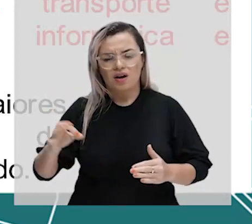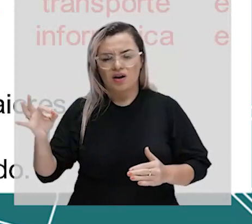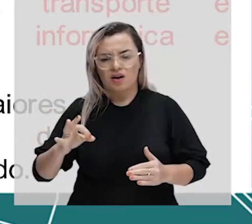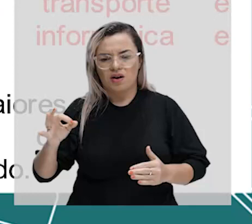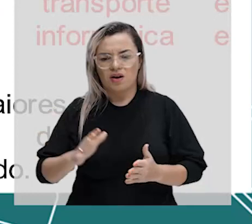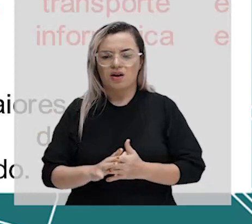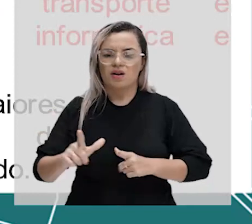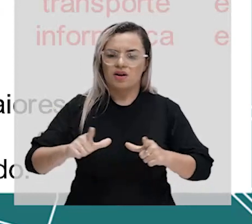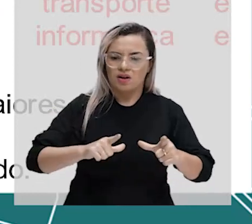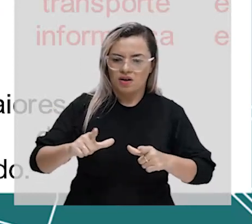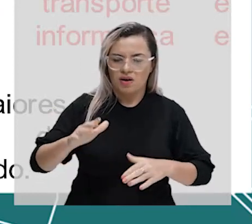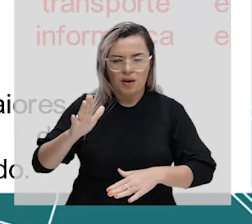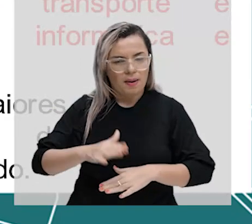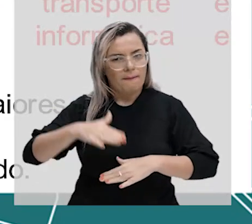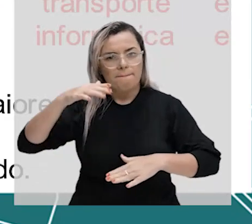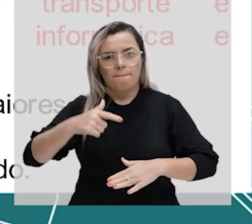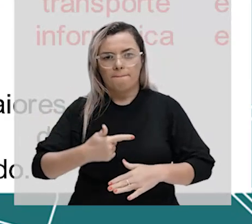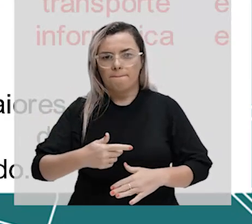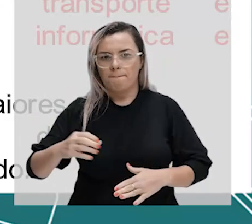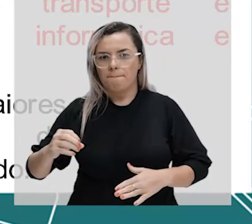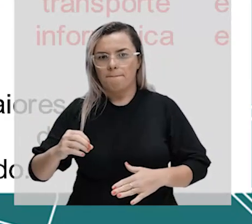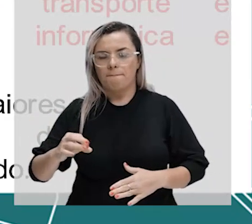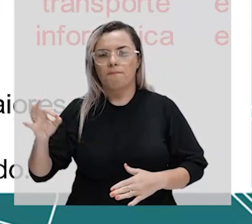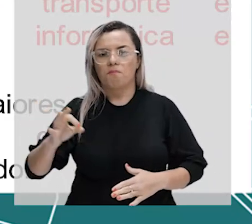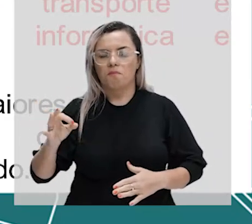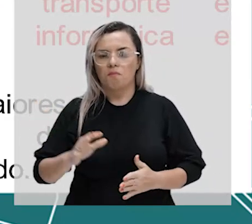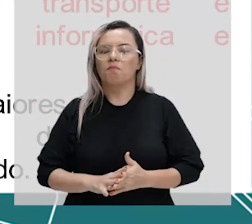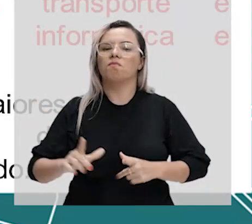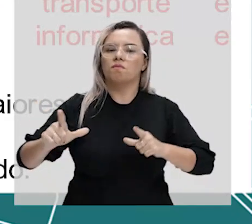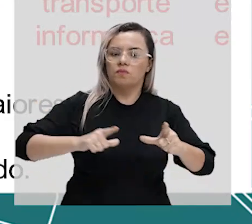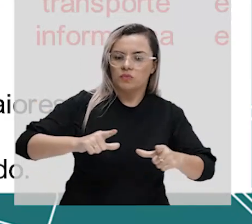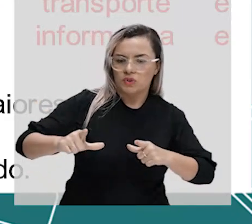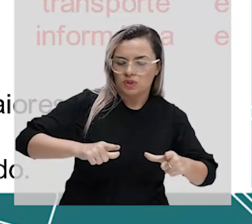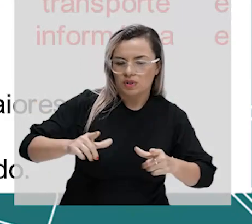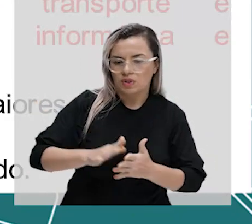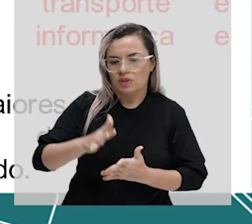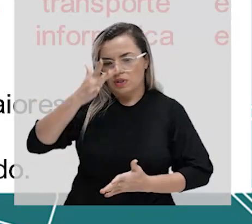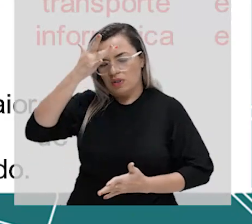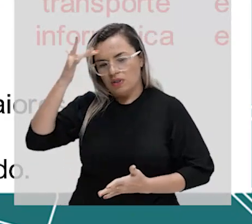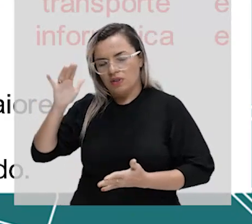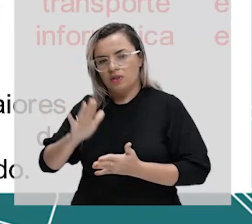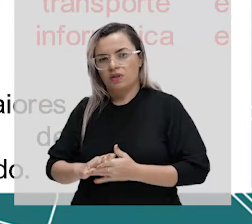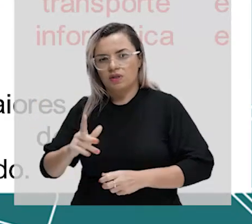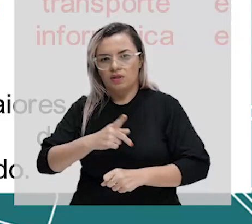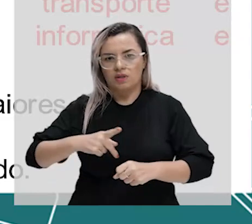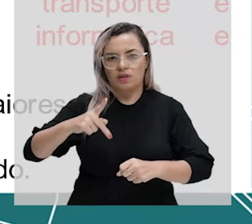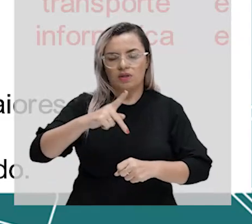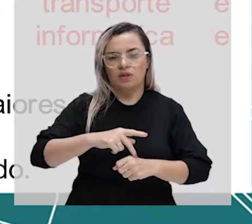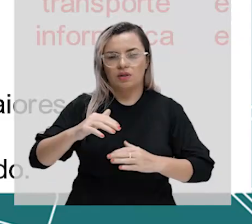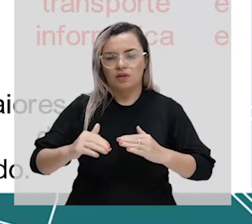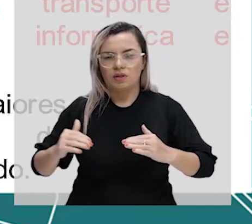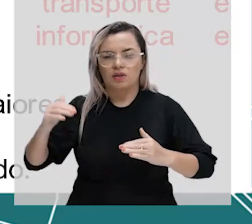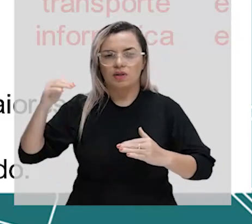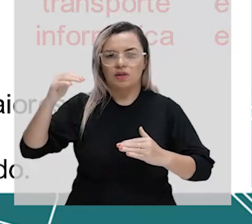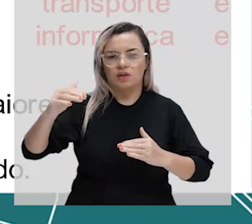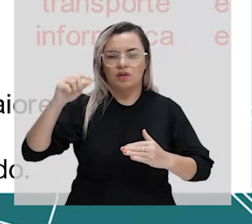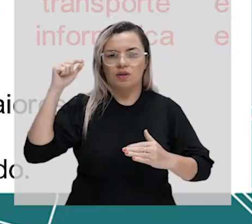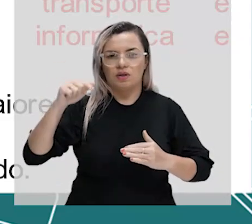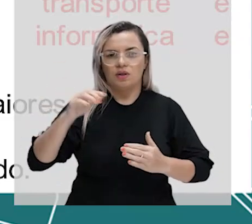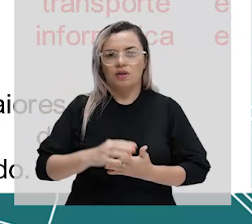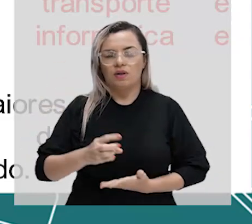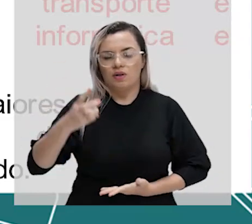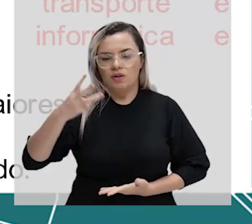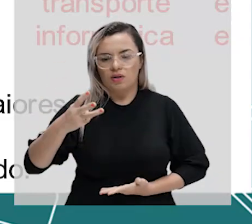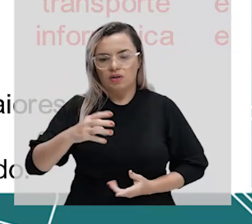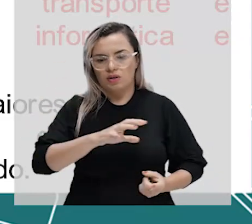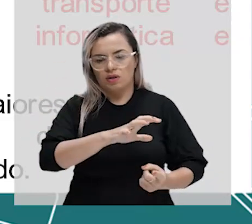mais de 70% da população economicamente ativa. Como eu te falei, países desenvolvidos, o setor terciário é aquele que mais emprega, é aquele que